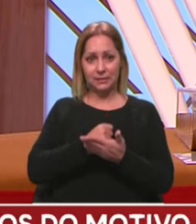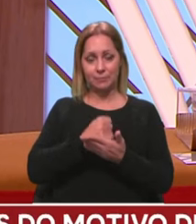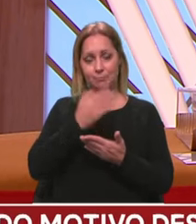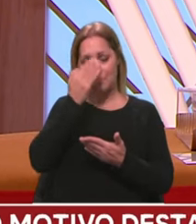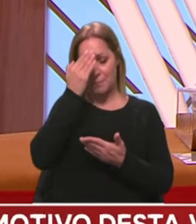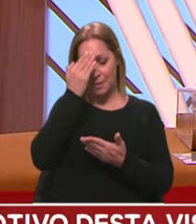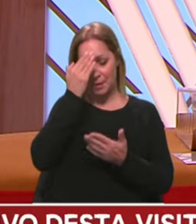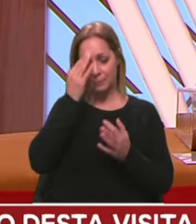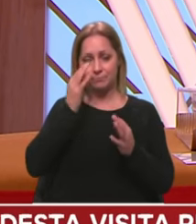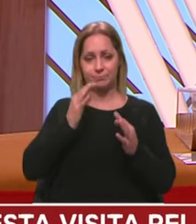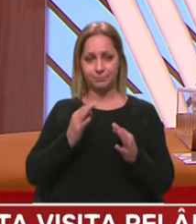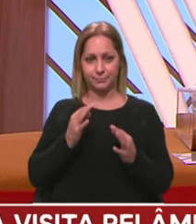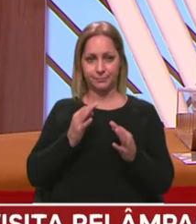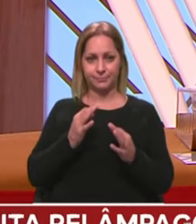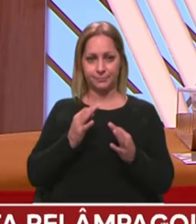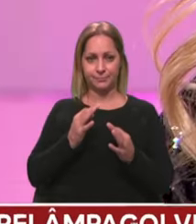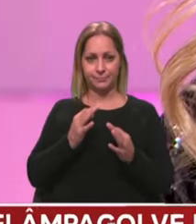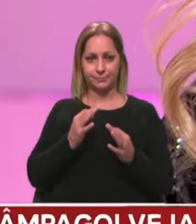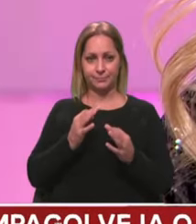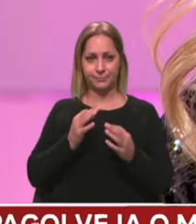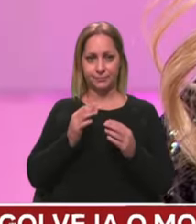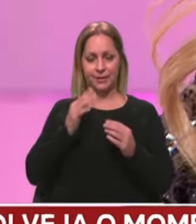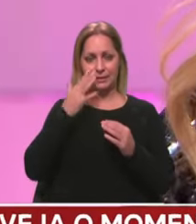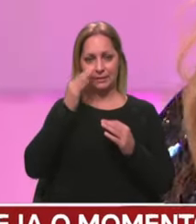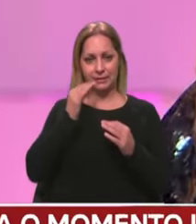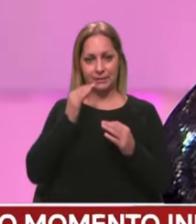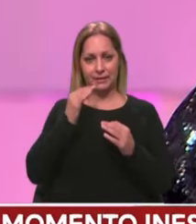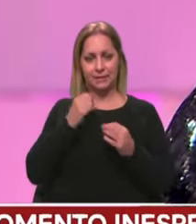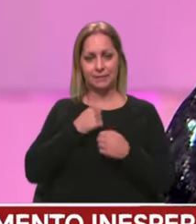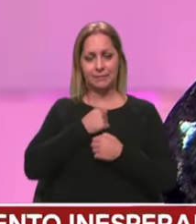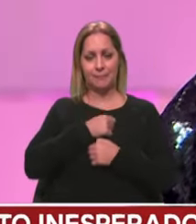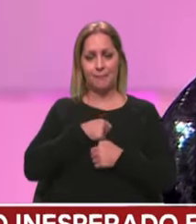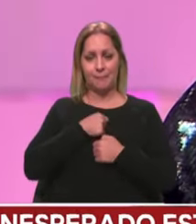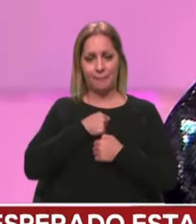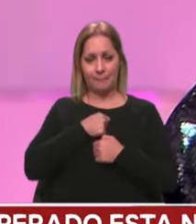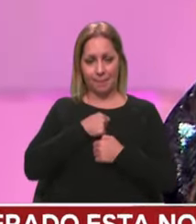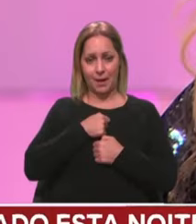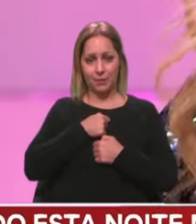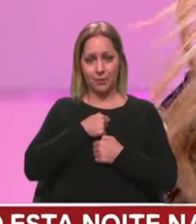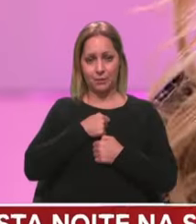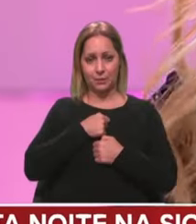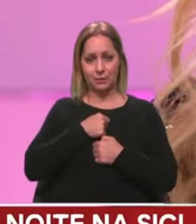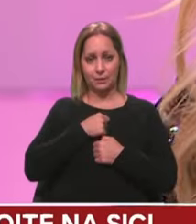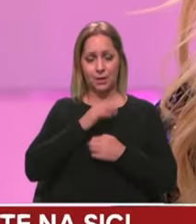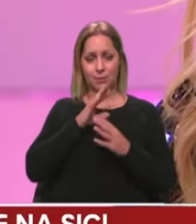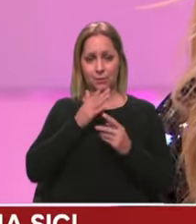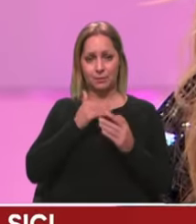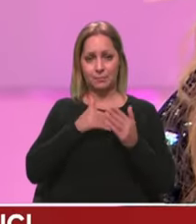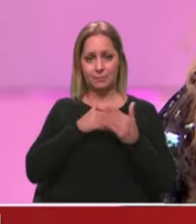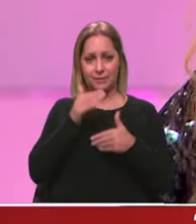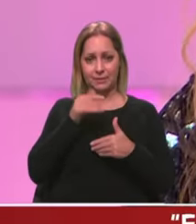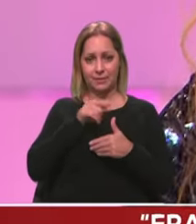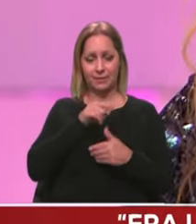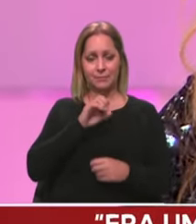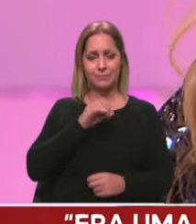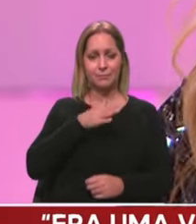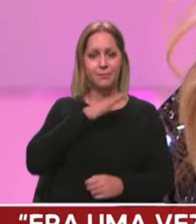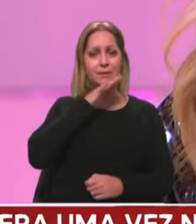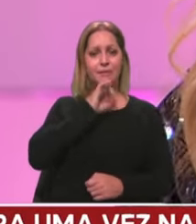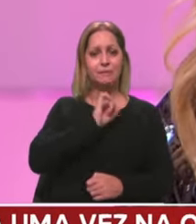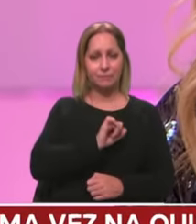e e tentar ultrapassar as nossas mágoas de coisas más que aconteceram e pensar nos nossos filhos em primeiro lugar porque